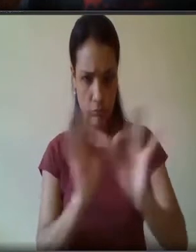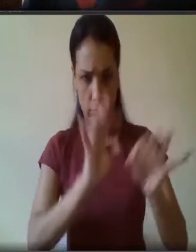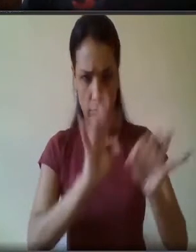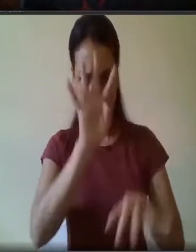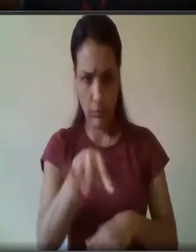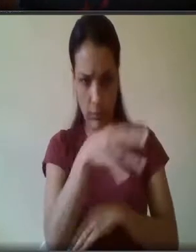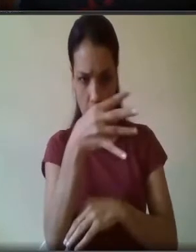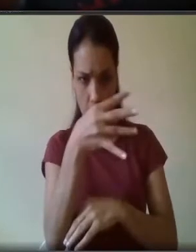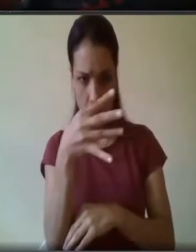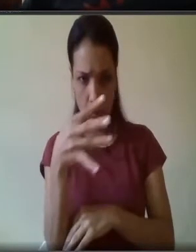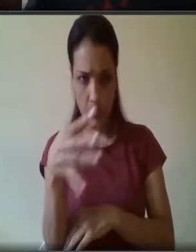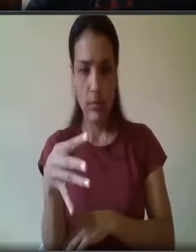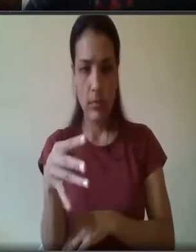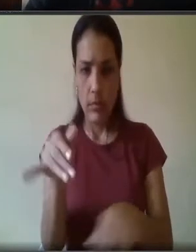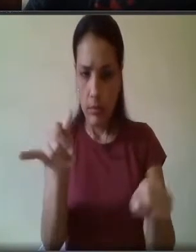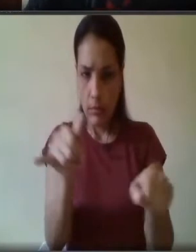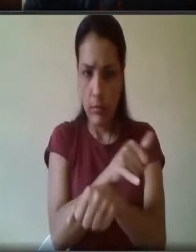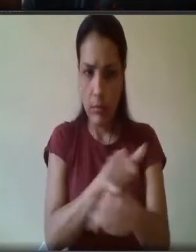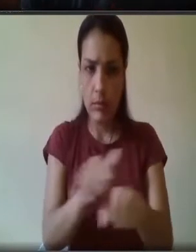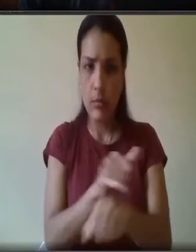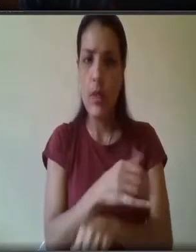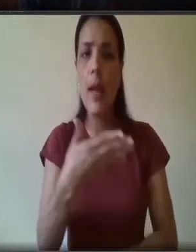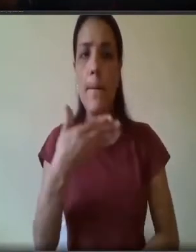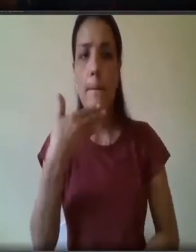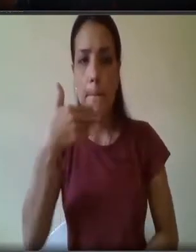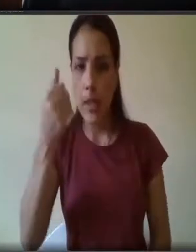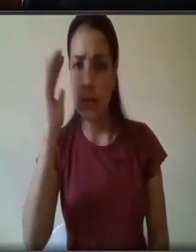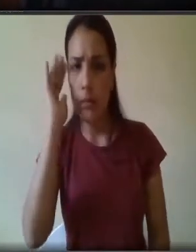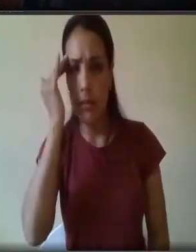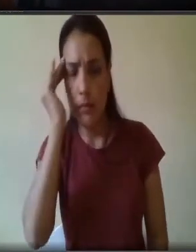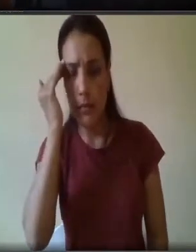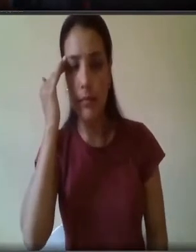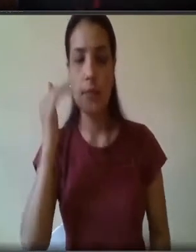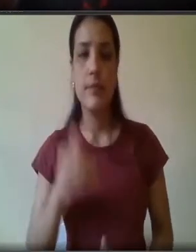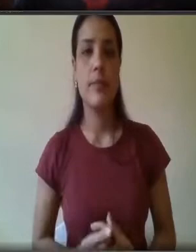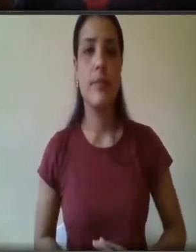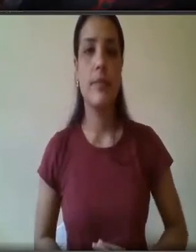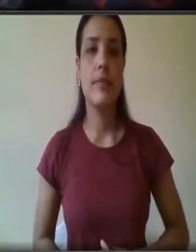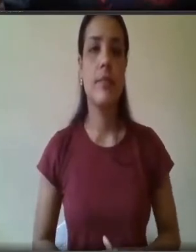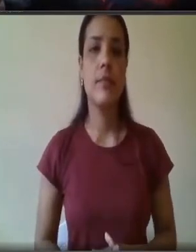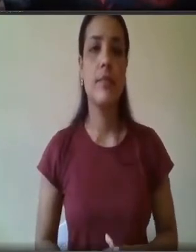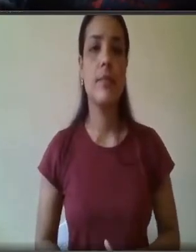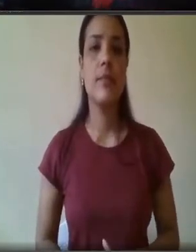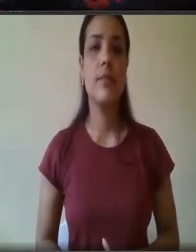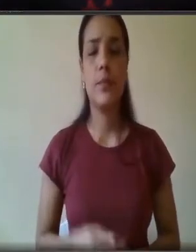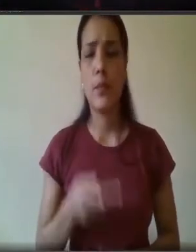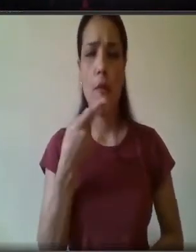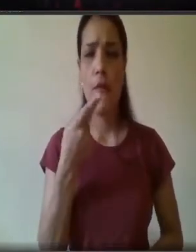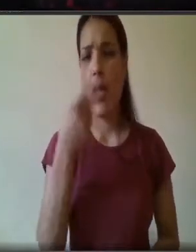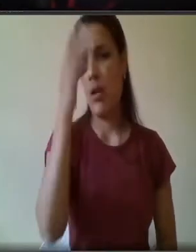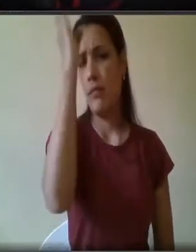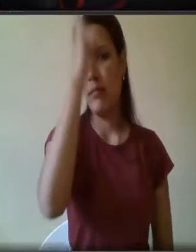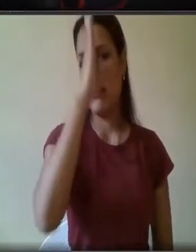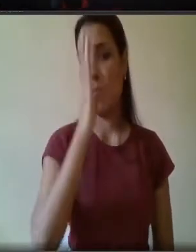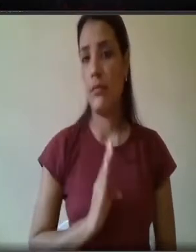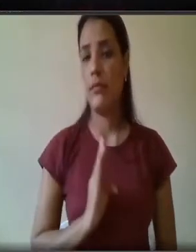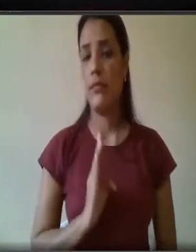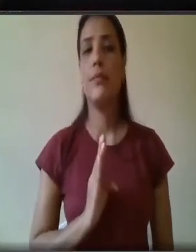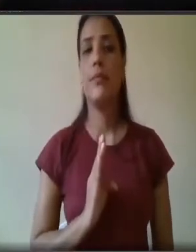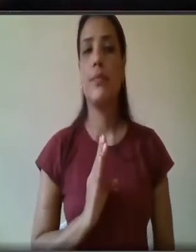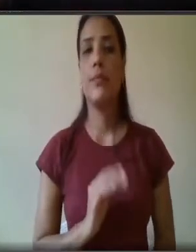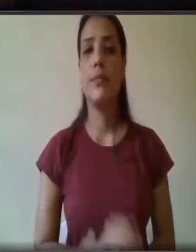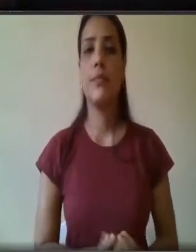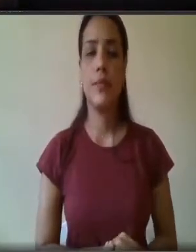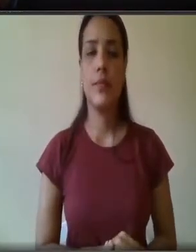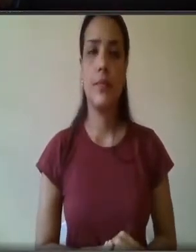escala geológica, mas agora nós vamos falar de Brasil. Quando você fala em Brasil, pessoal, Brasil